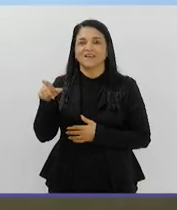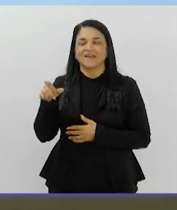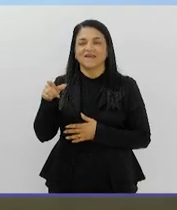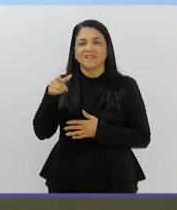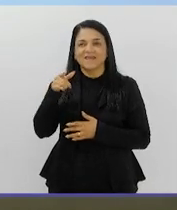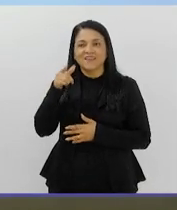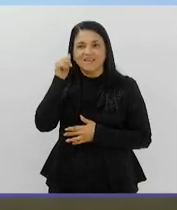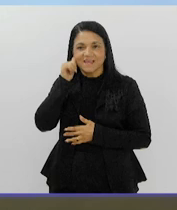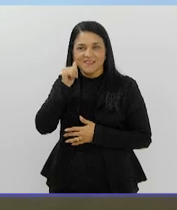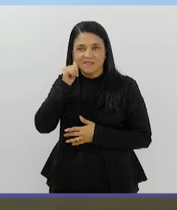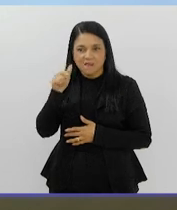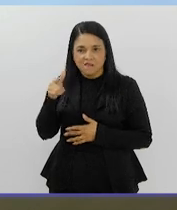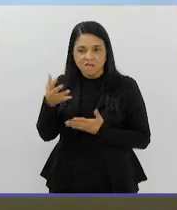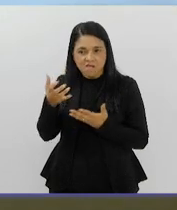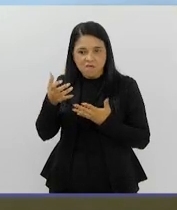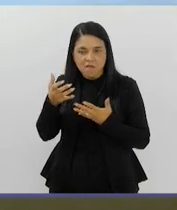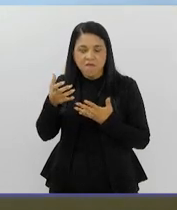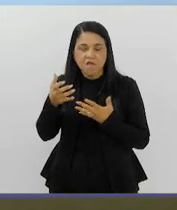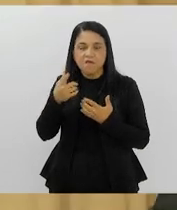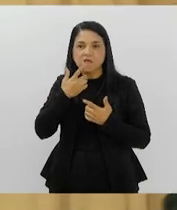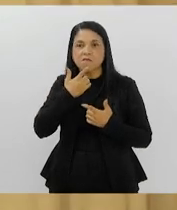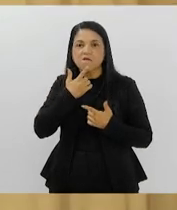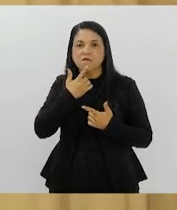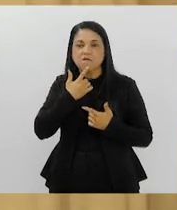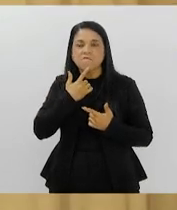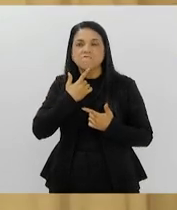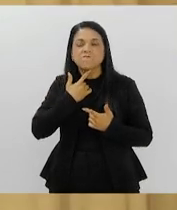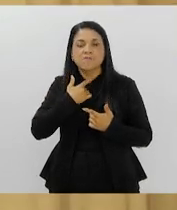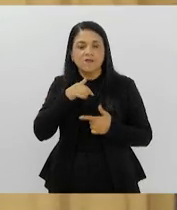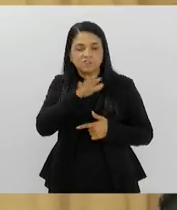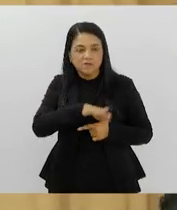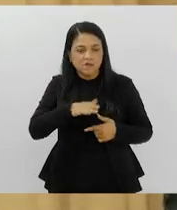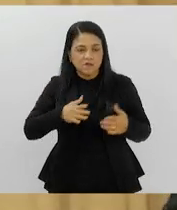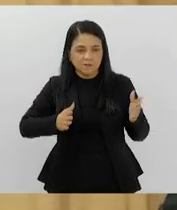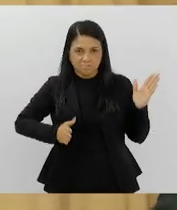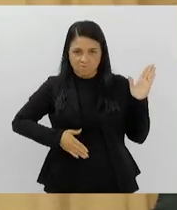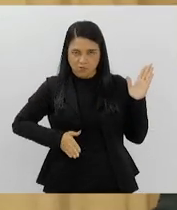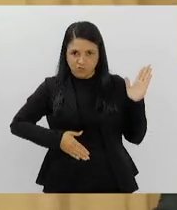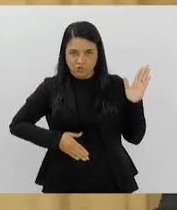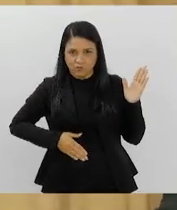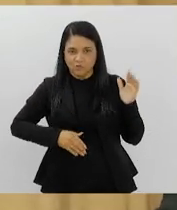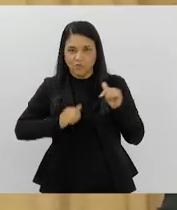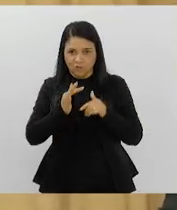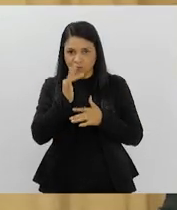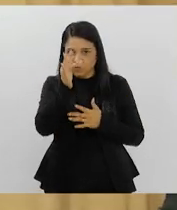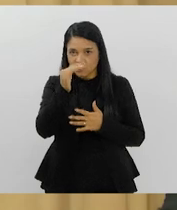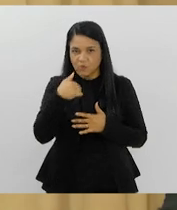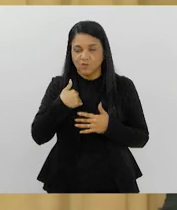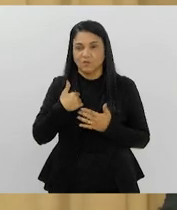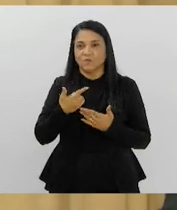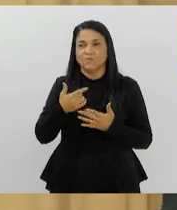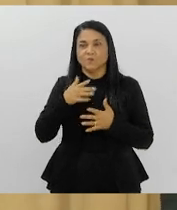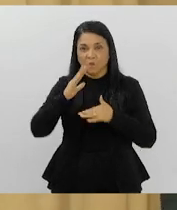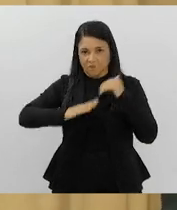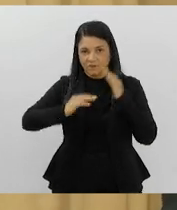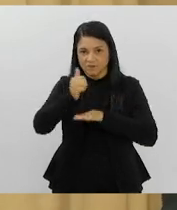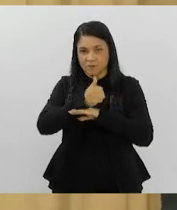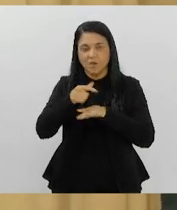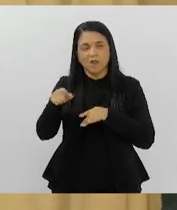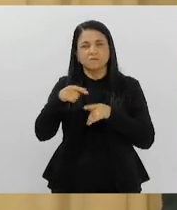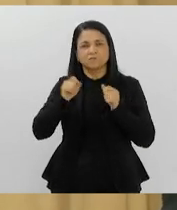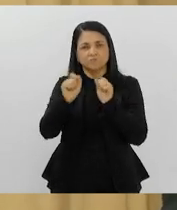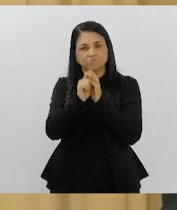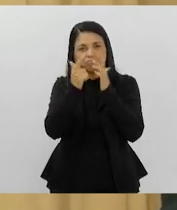ser traficante, eu lembro demais lá, o Luciano lá também, lá do Ceará, vai lembrar, que há tempos atrás houve uma reportagem lá no Ceará, no